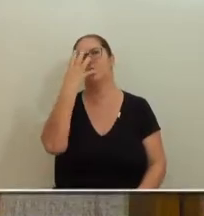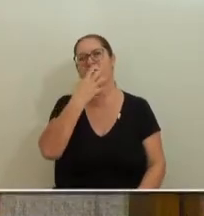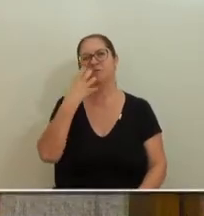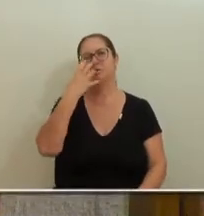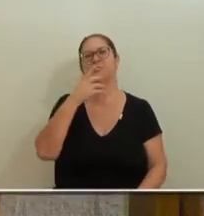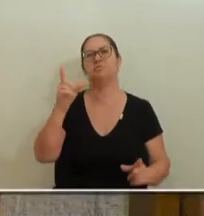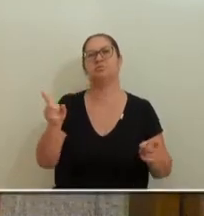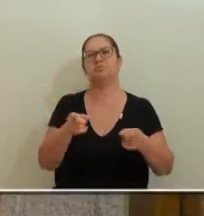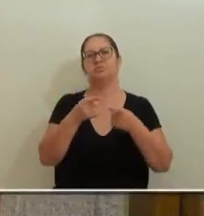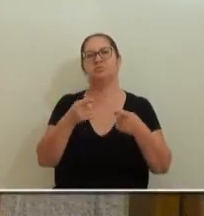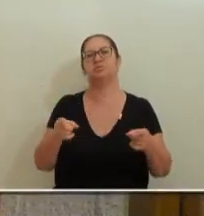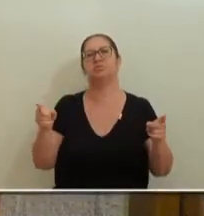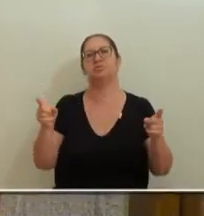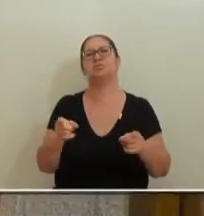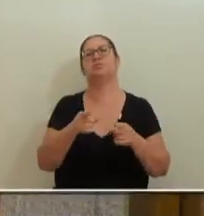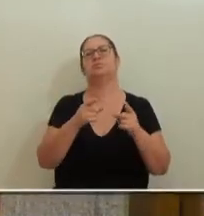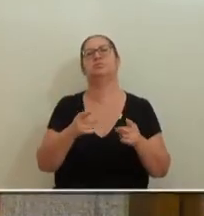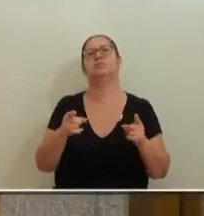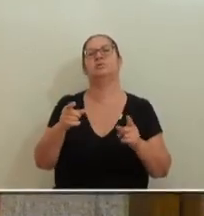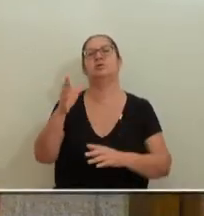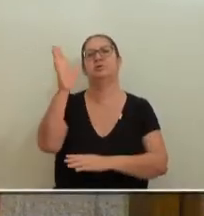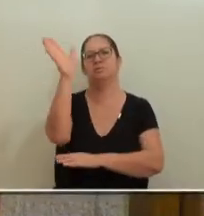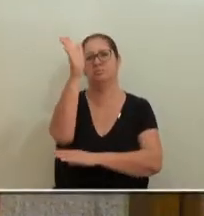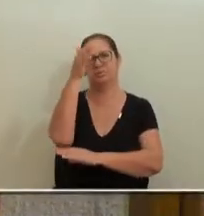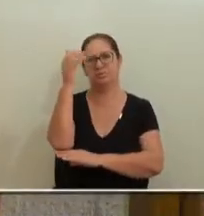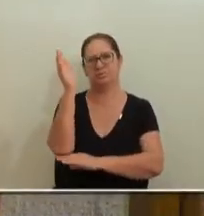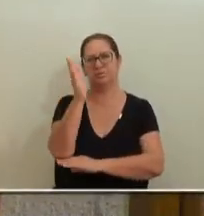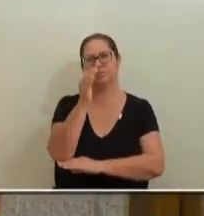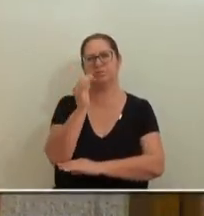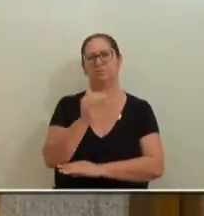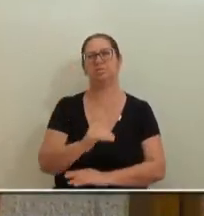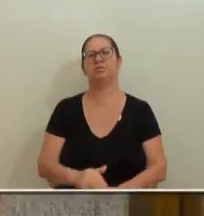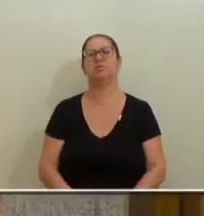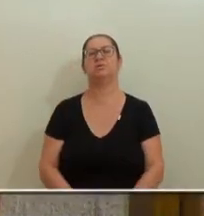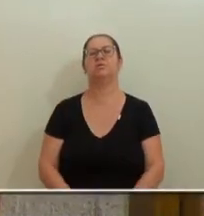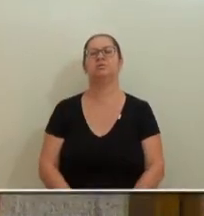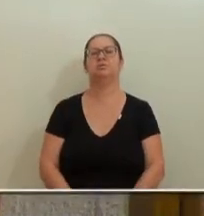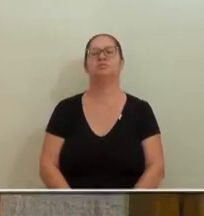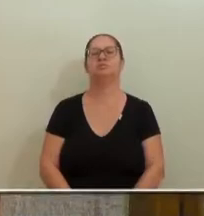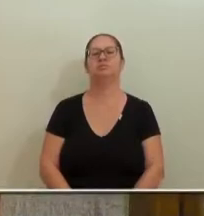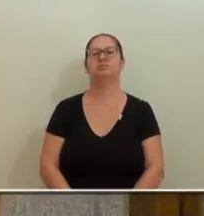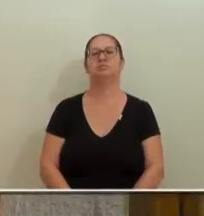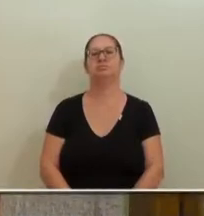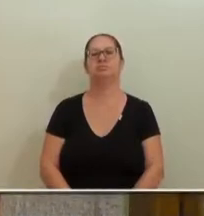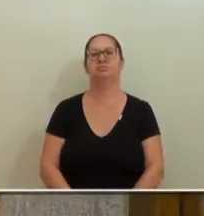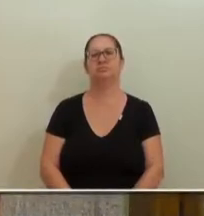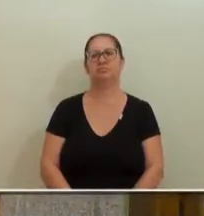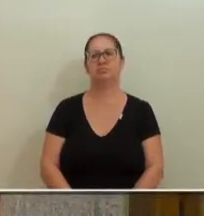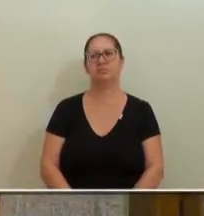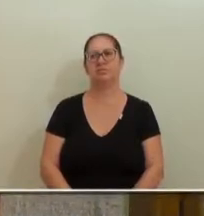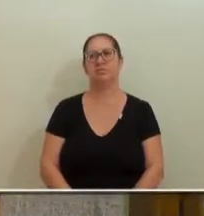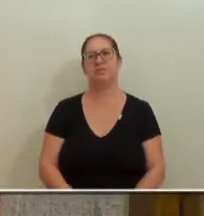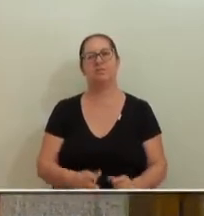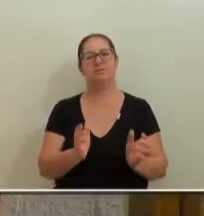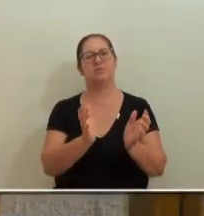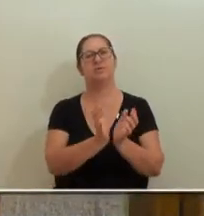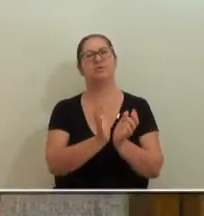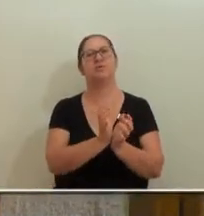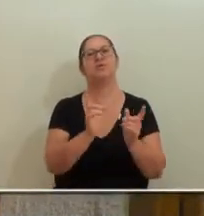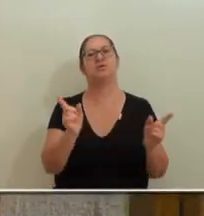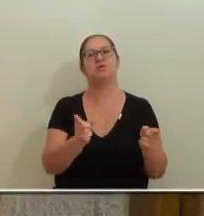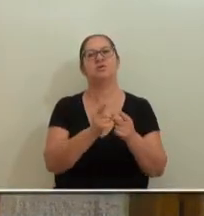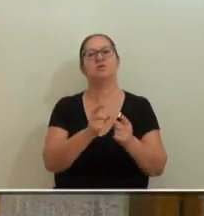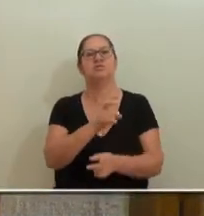Brasileiro. Autoria de Joaquim Osório Duque Estrada, melodia de Francisco Manuel da Silva, que será feita sob a regência do